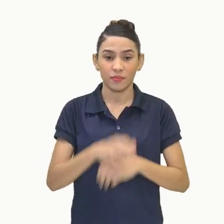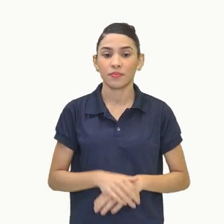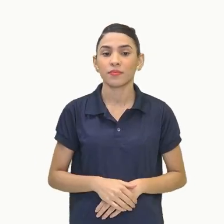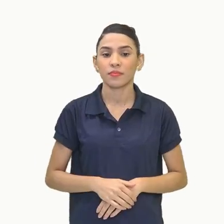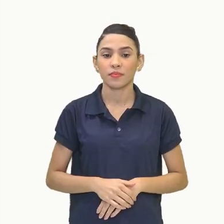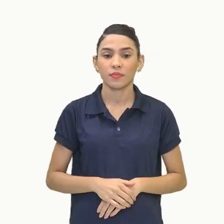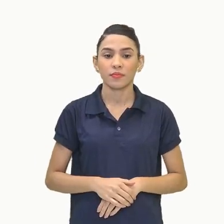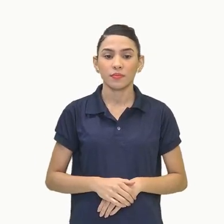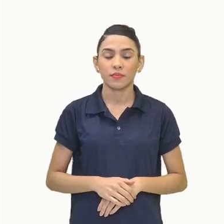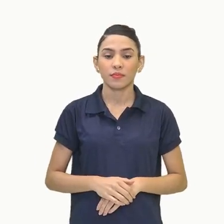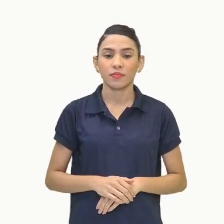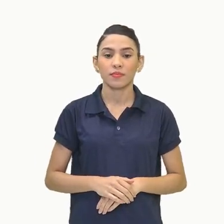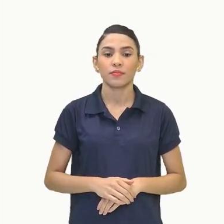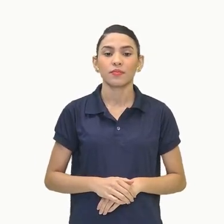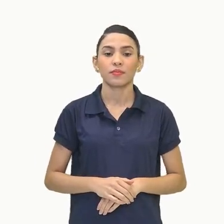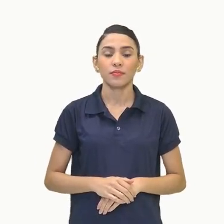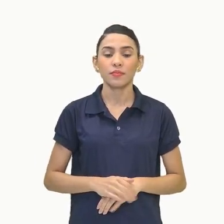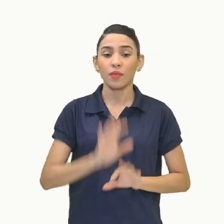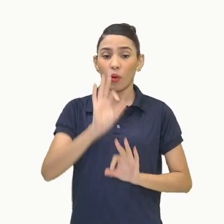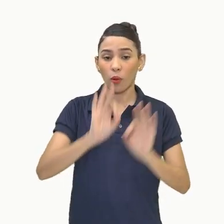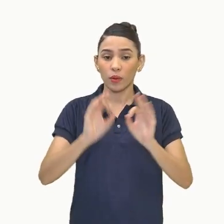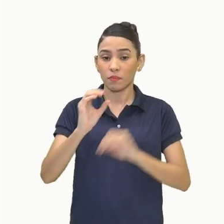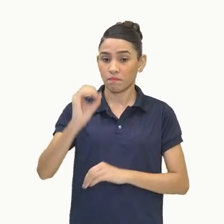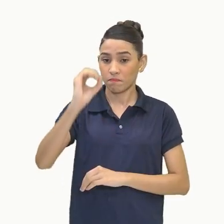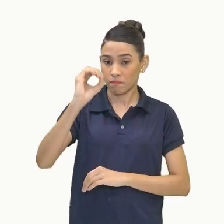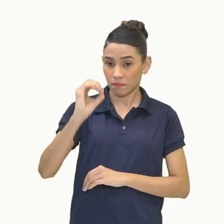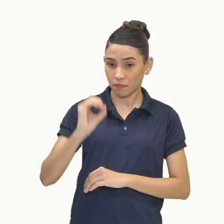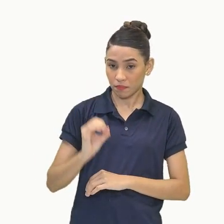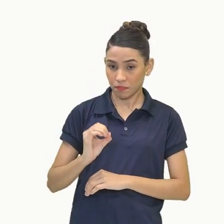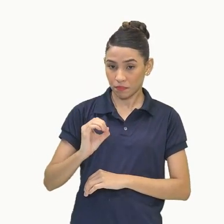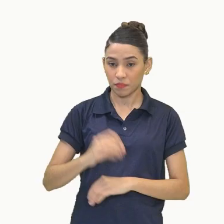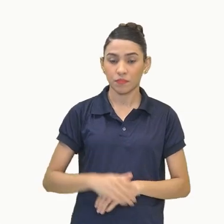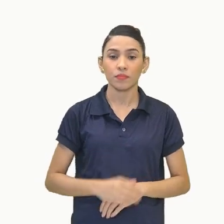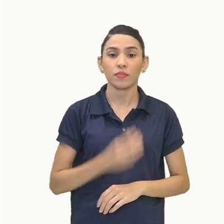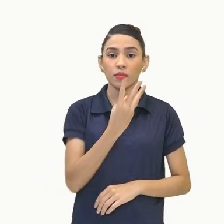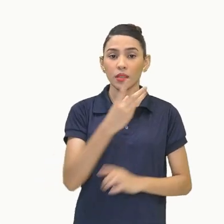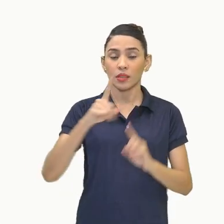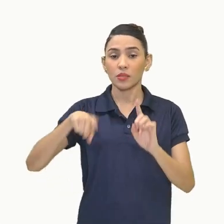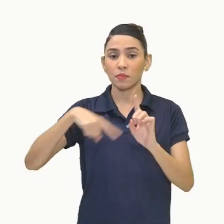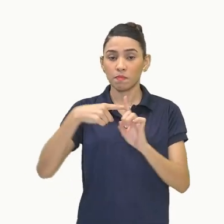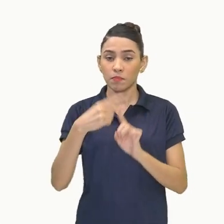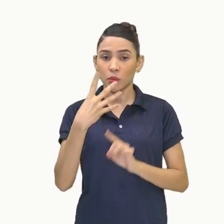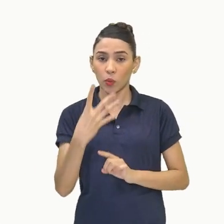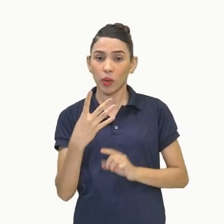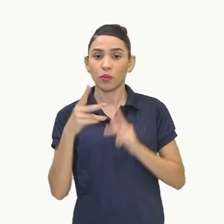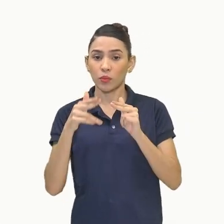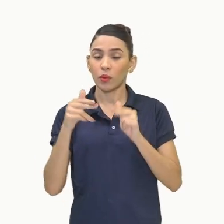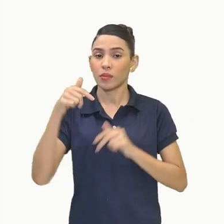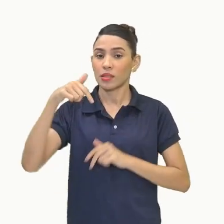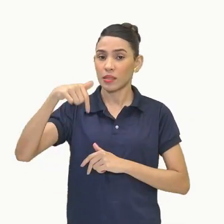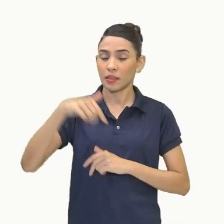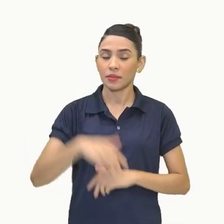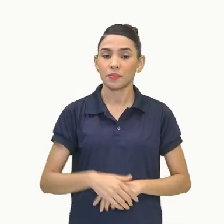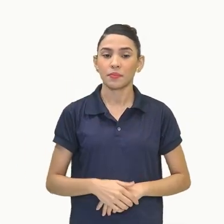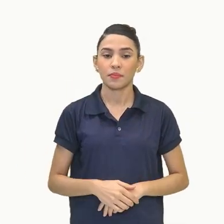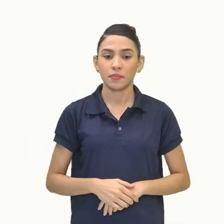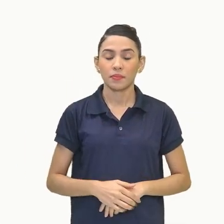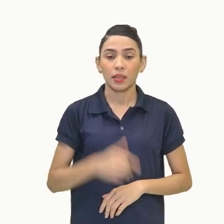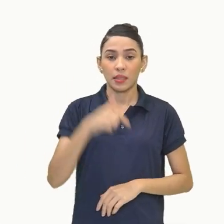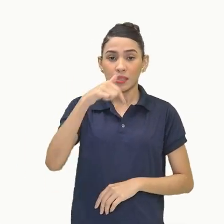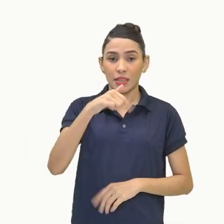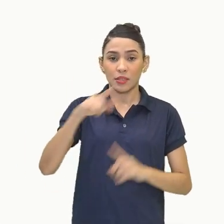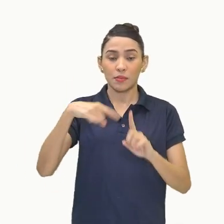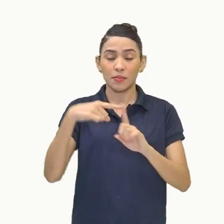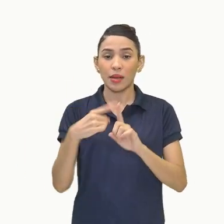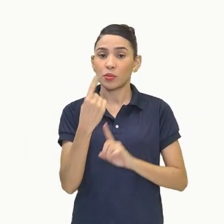0. Esses valores que estão em tracinho é 0. 3 mais 4, 7. 7 mais